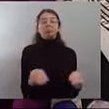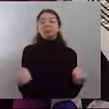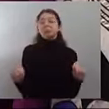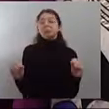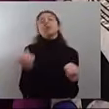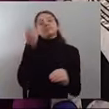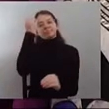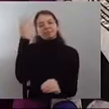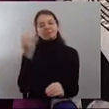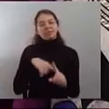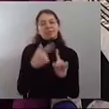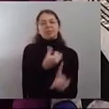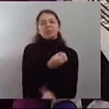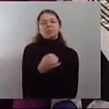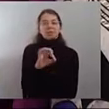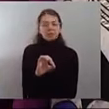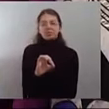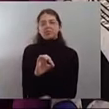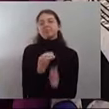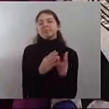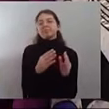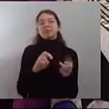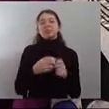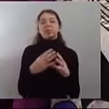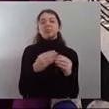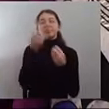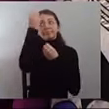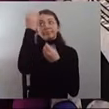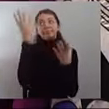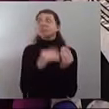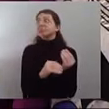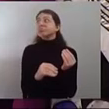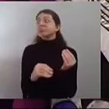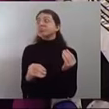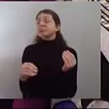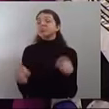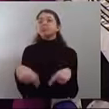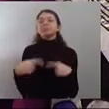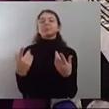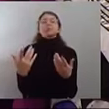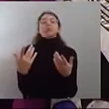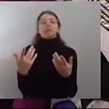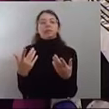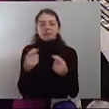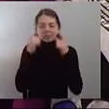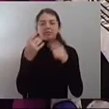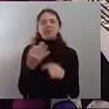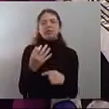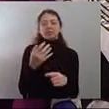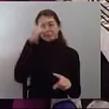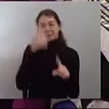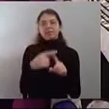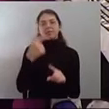2008. Esqueceram-se mesmo que este problema existe. É mesmo preciso uma evolução aqui para que não haja perdas de memória súbitas sobre este